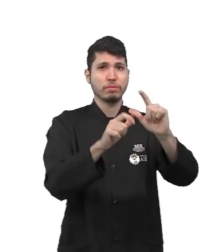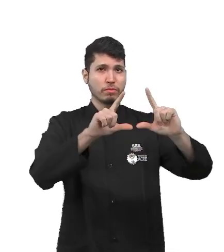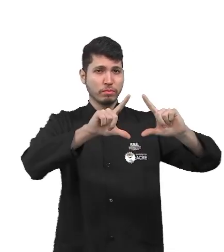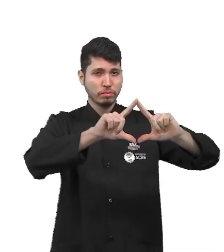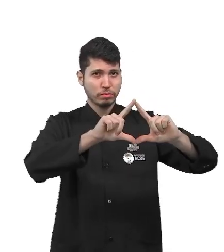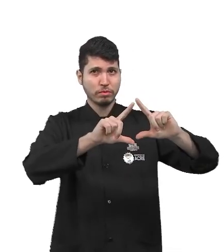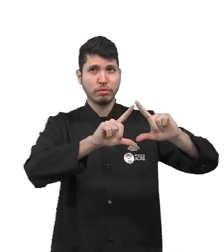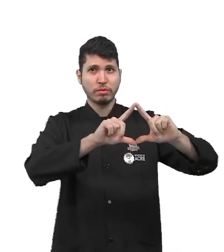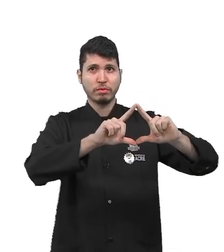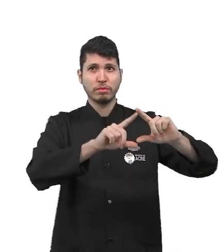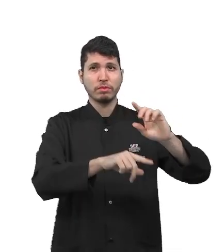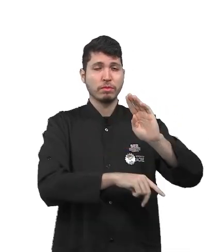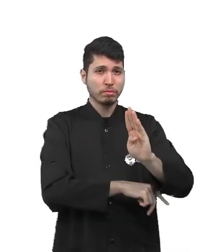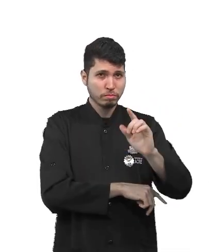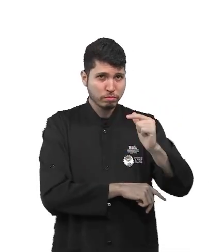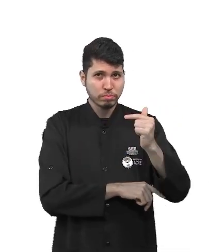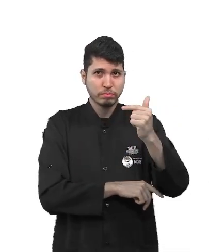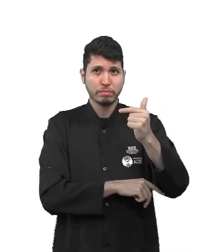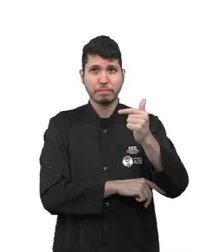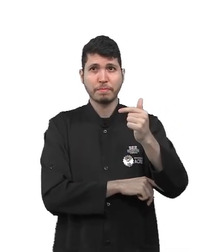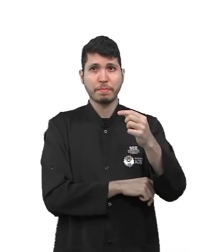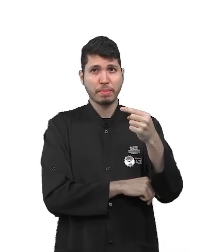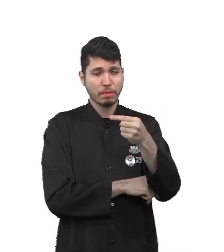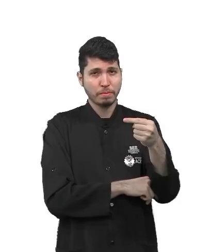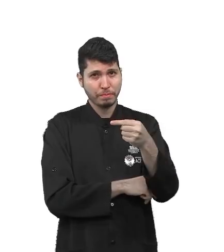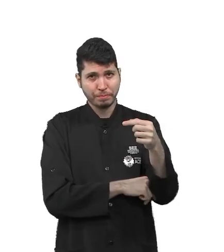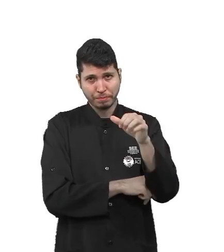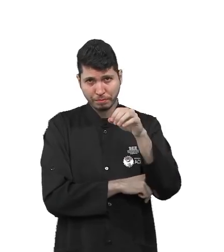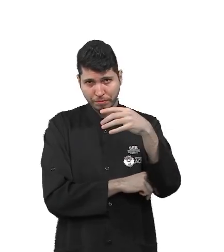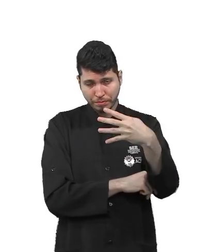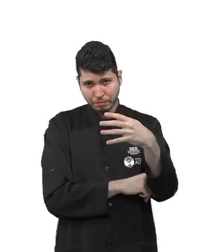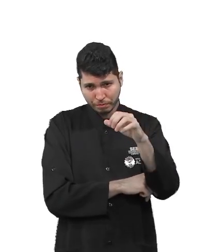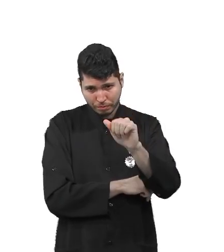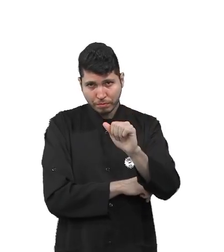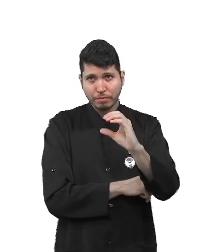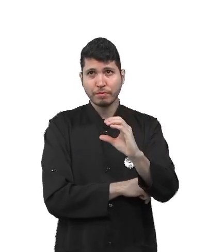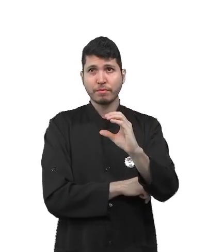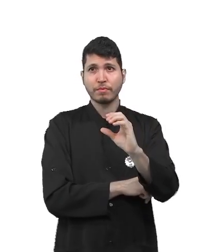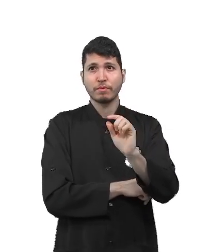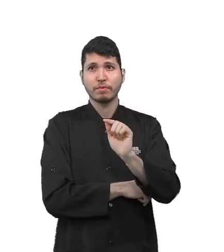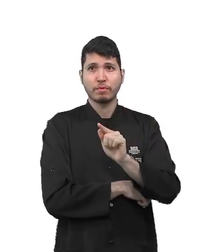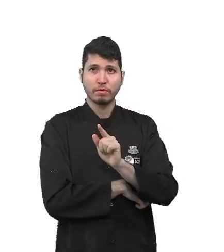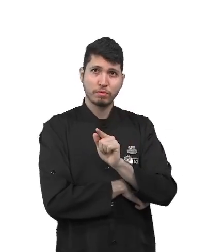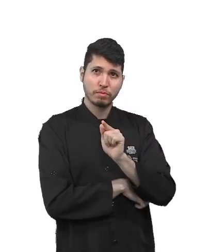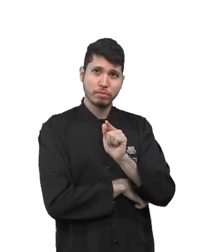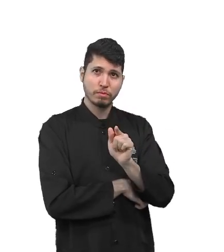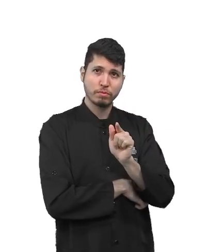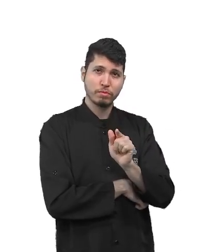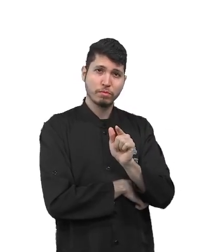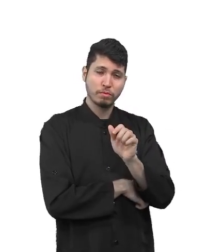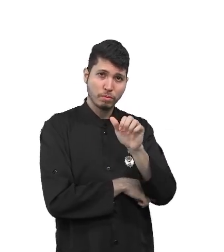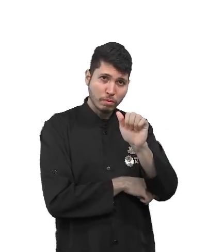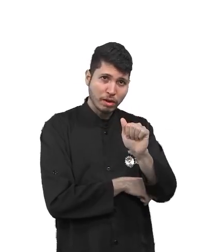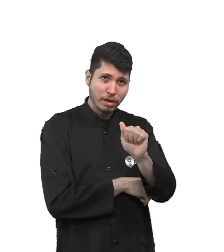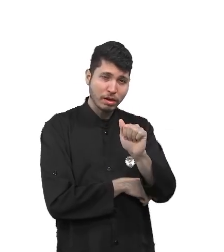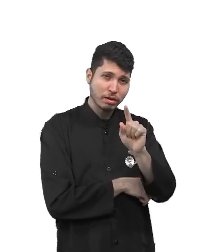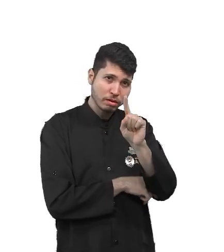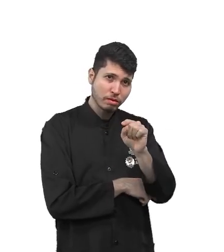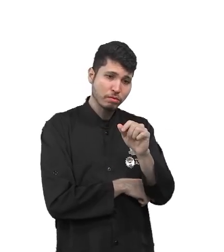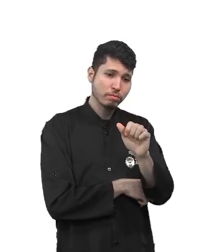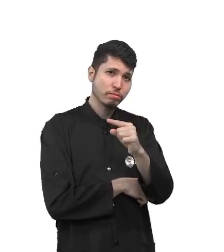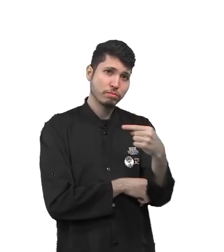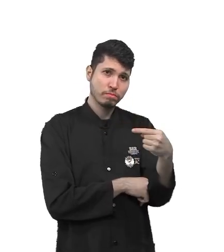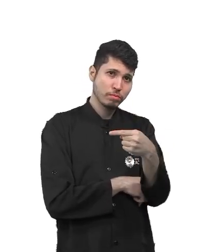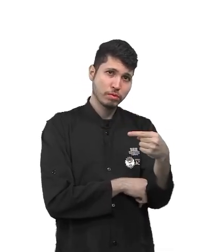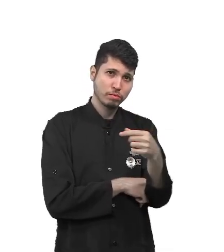22 ao quadrado, o nosso A vai ser menos 1 e o nosso C vai ser menos 85. Ao substituir